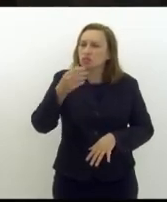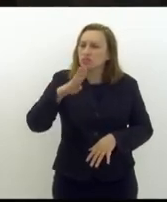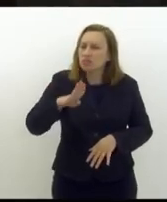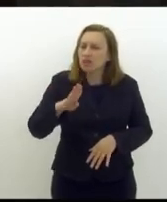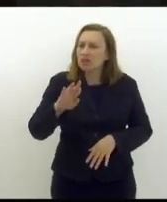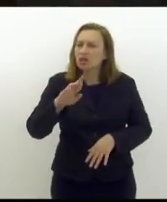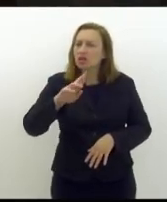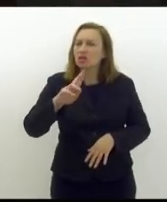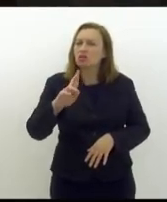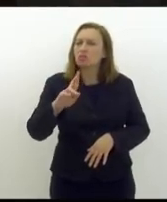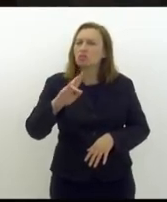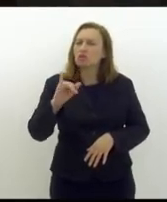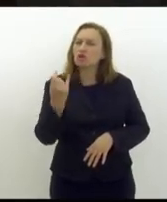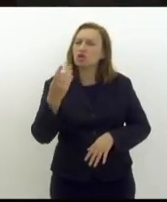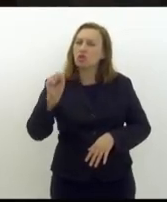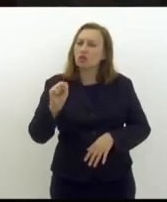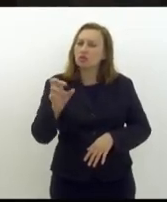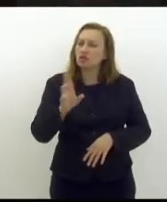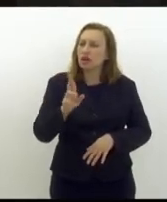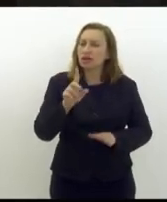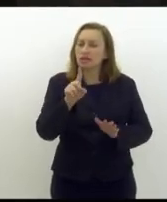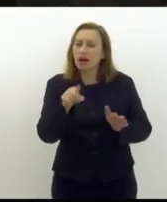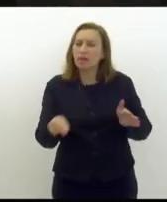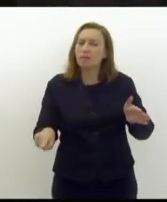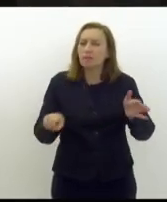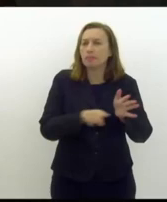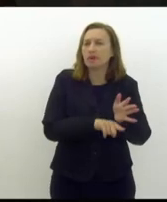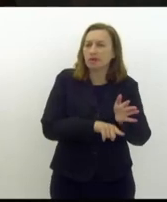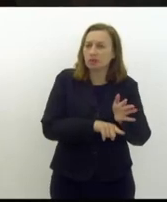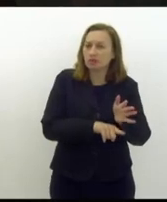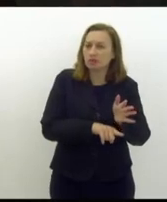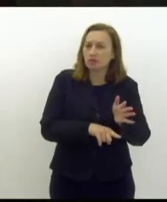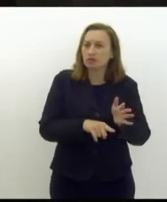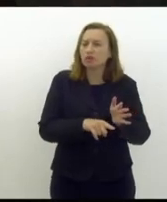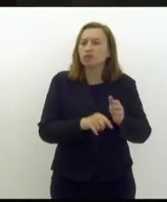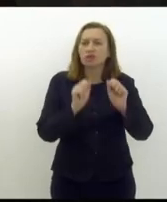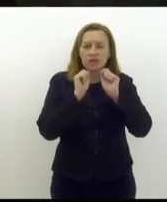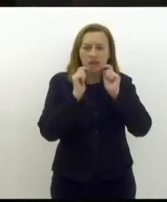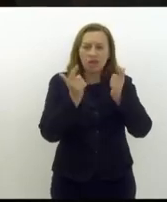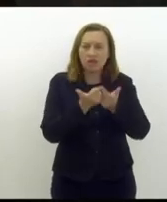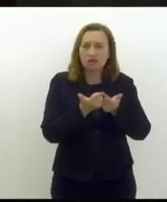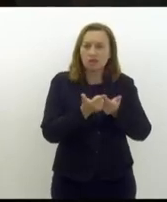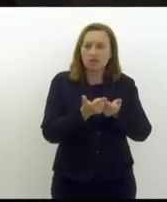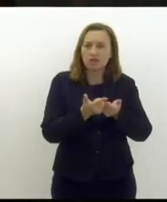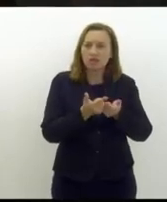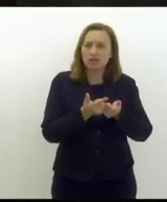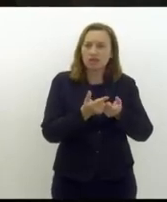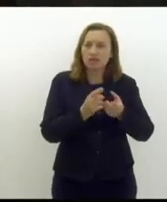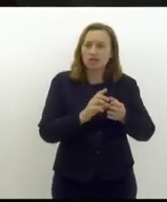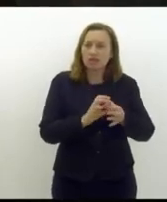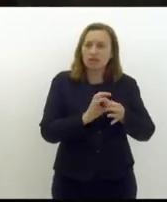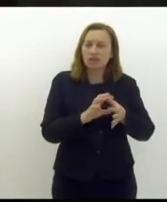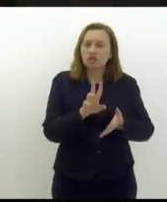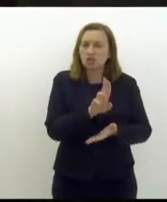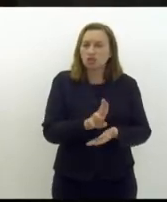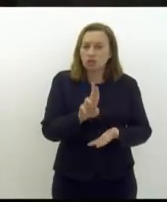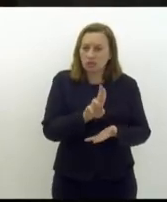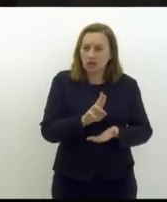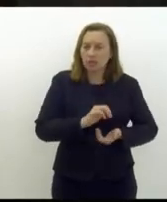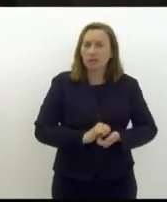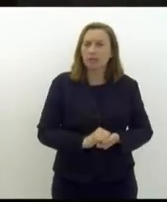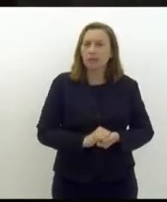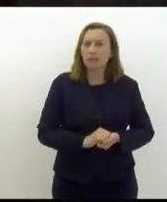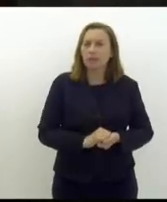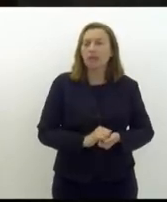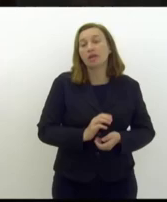reais representa 21 bilhões de reais a menos que a assembleia deixa de poder manejar ou seja é